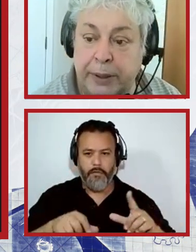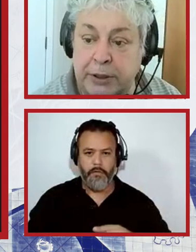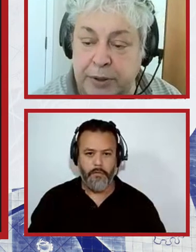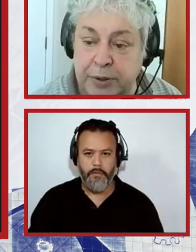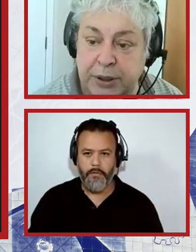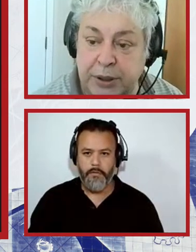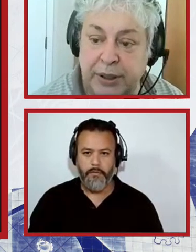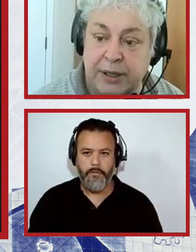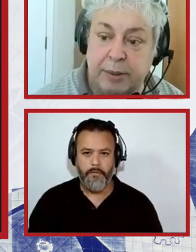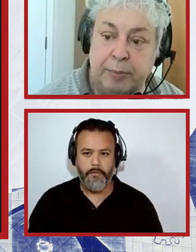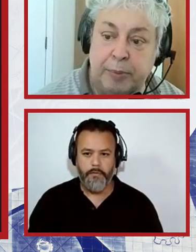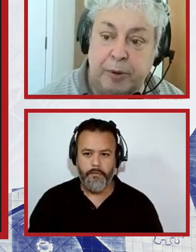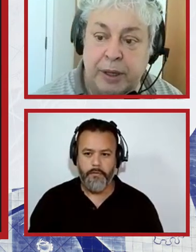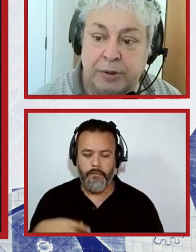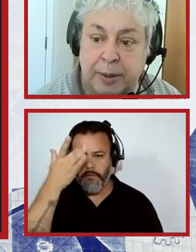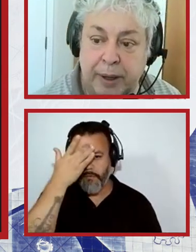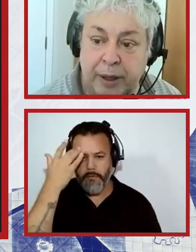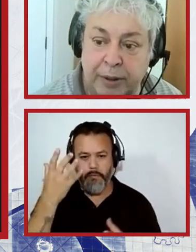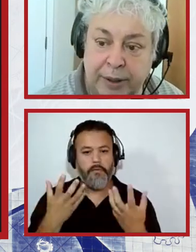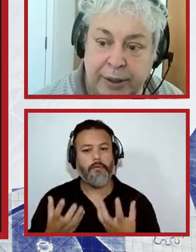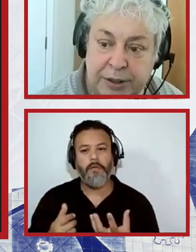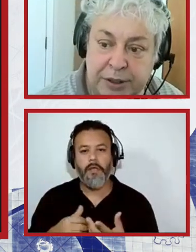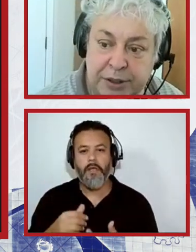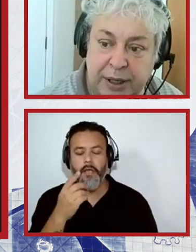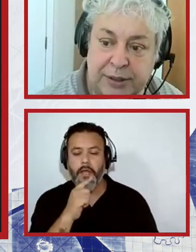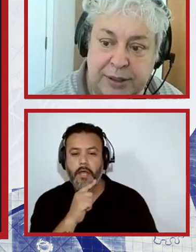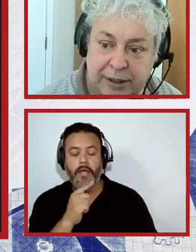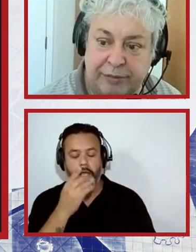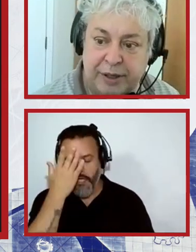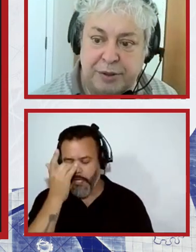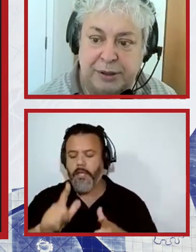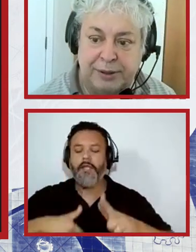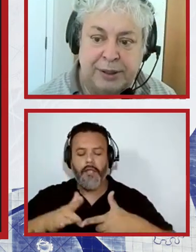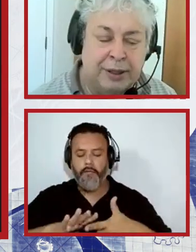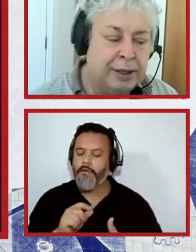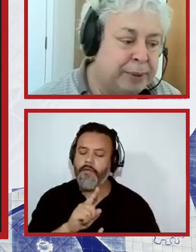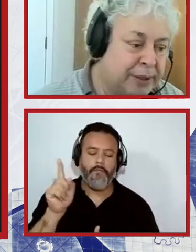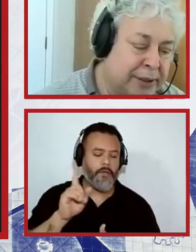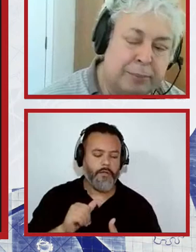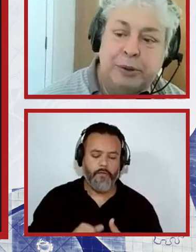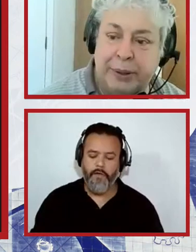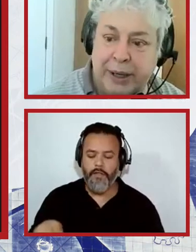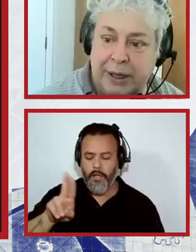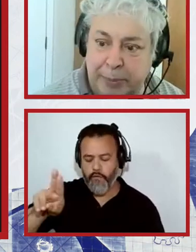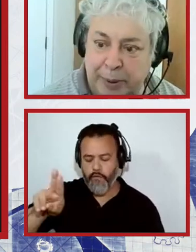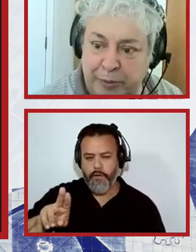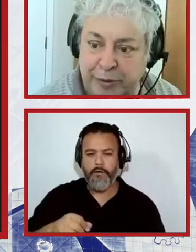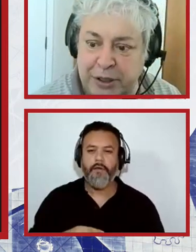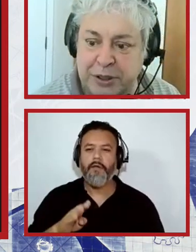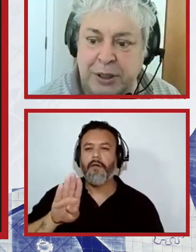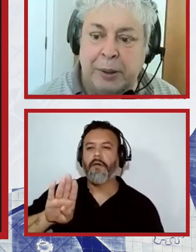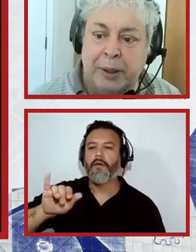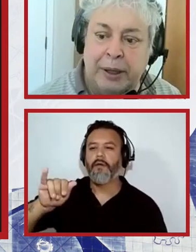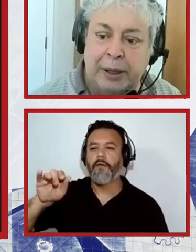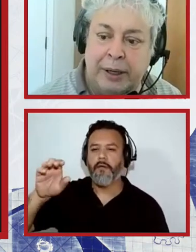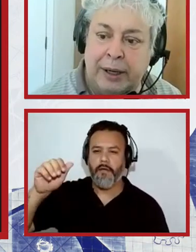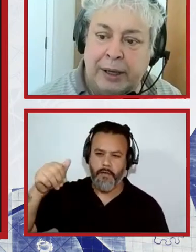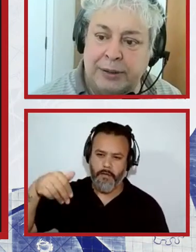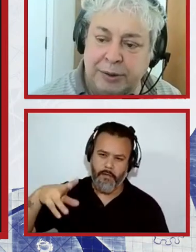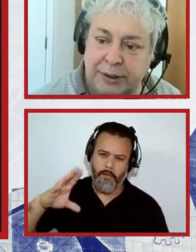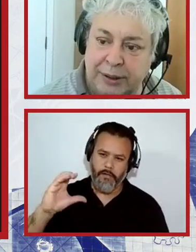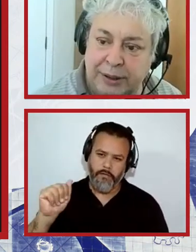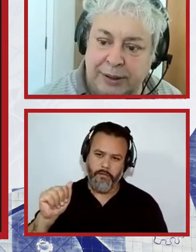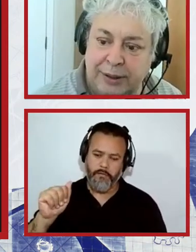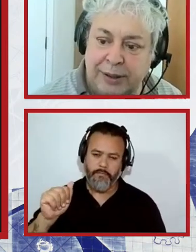intervox.ice.ufrj.br para as pessoas que querem saber um pouco mais do trabalho que a gente realiza lá no UFRJ. Bianca, muito obrigado pelo convite.